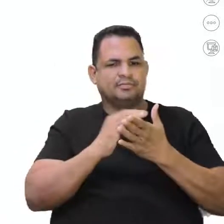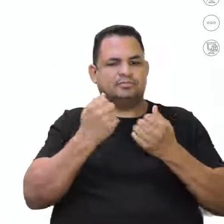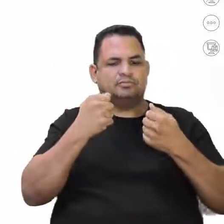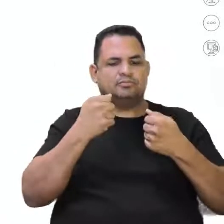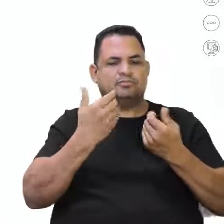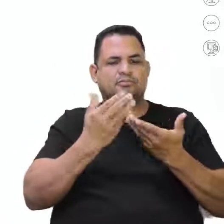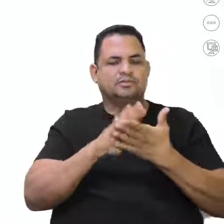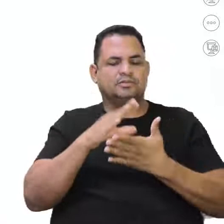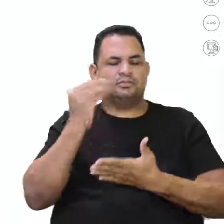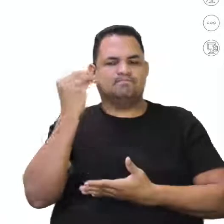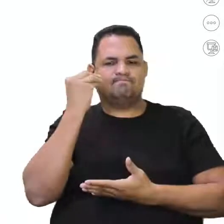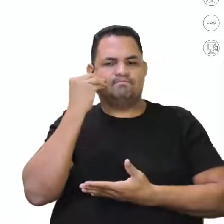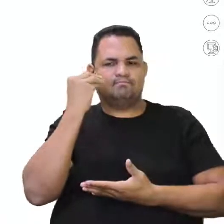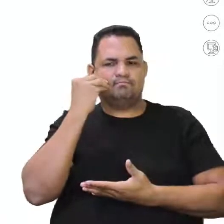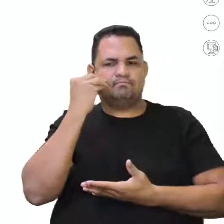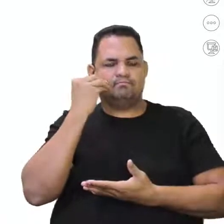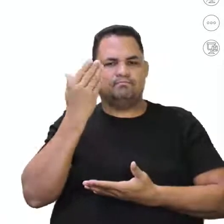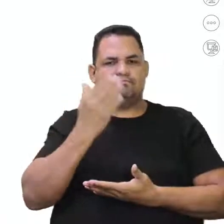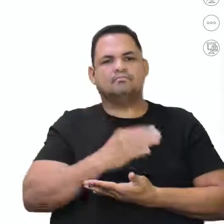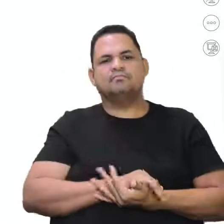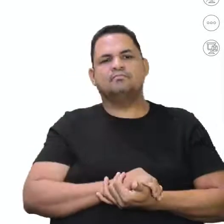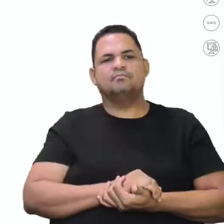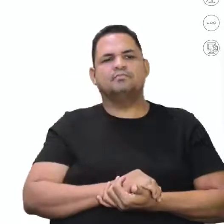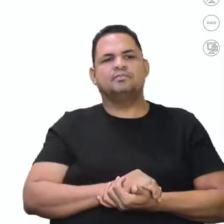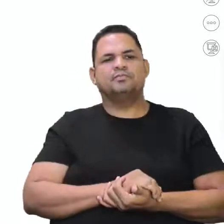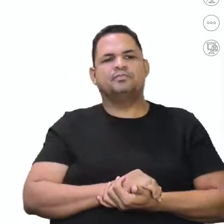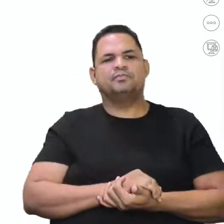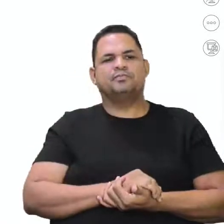poderia experimentar.